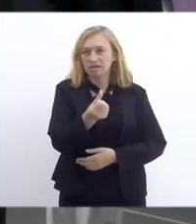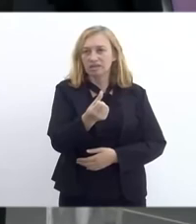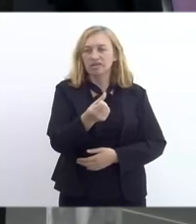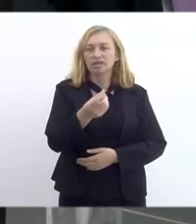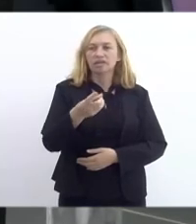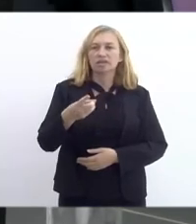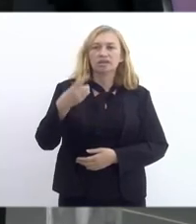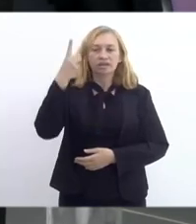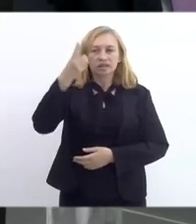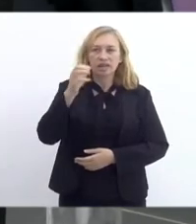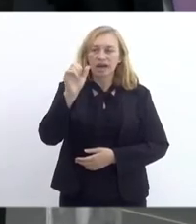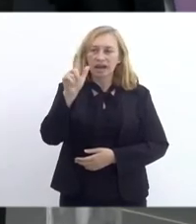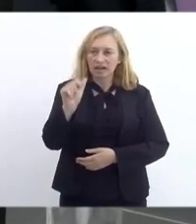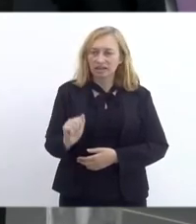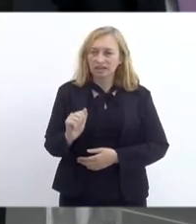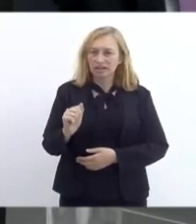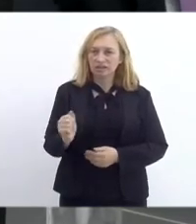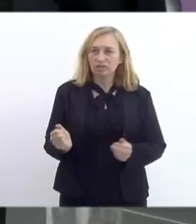emenda.